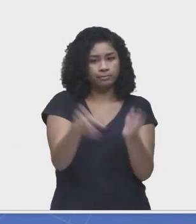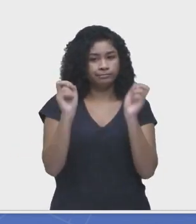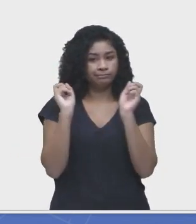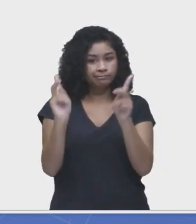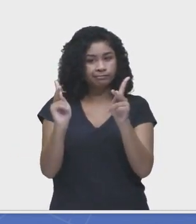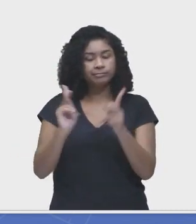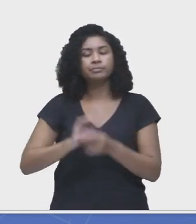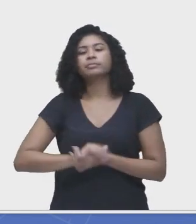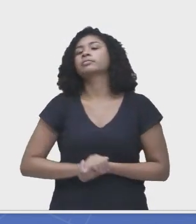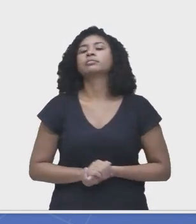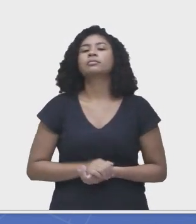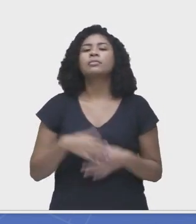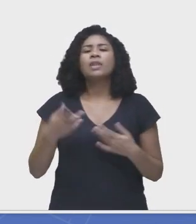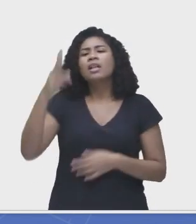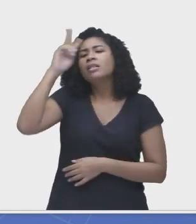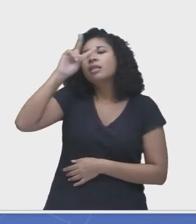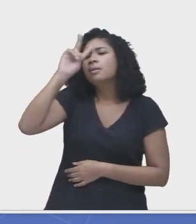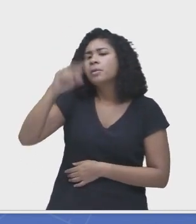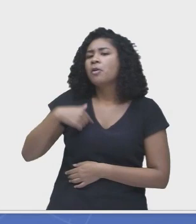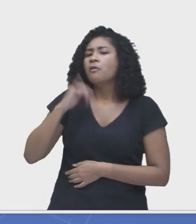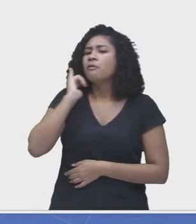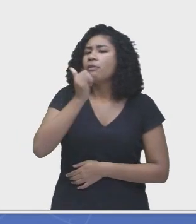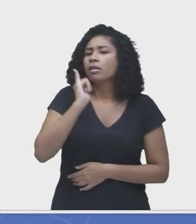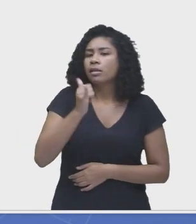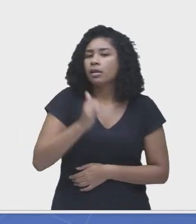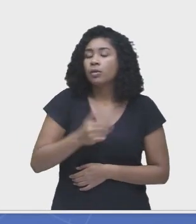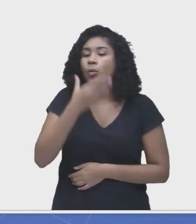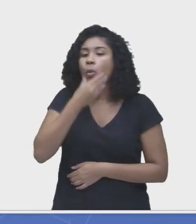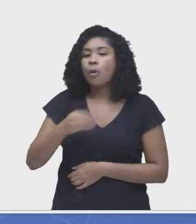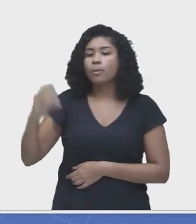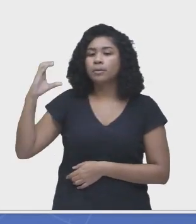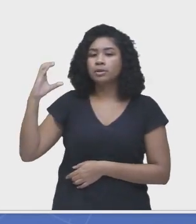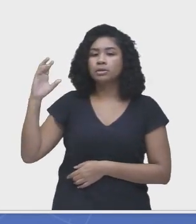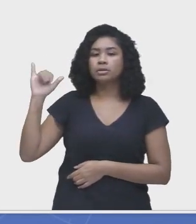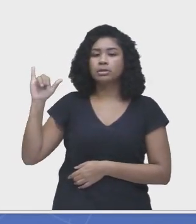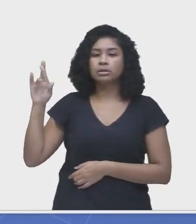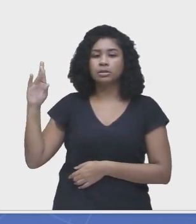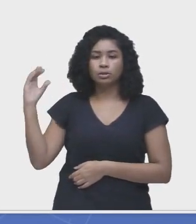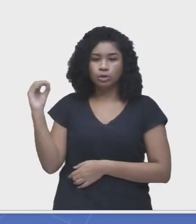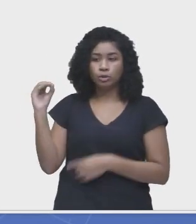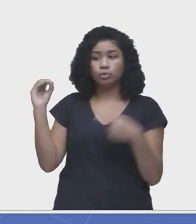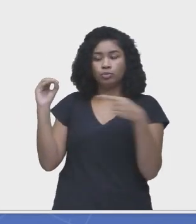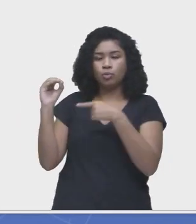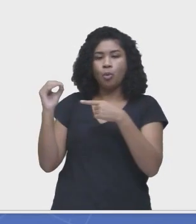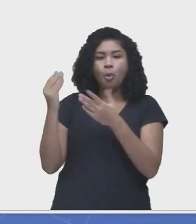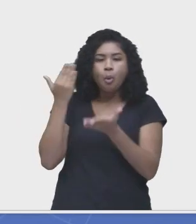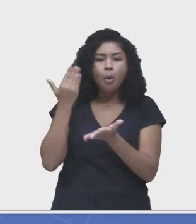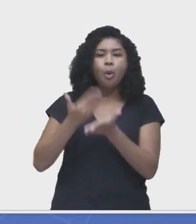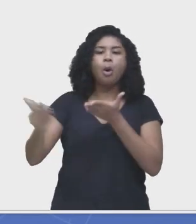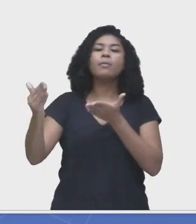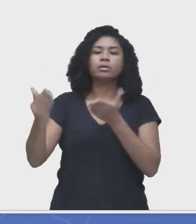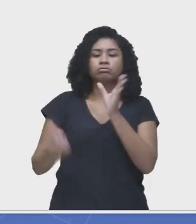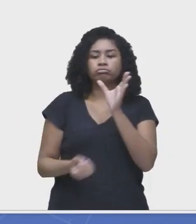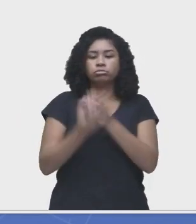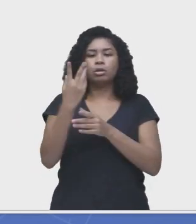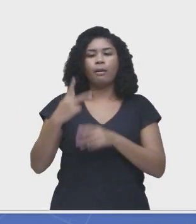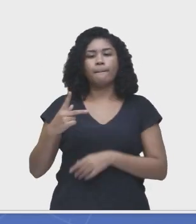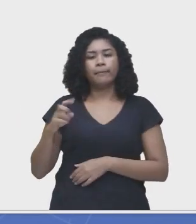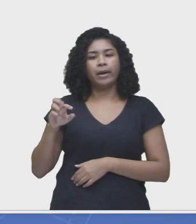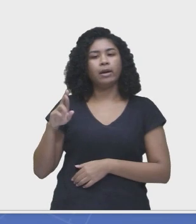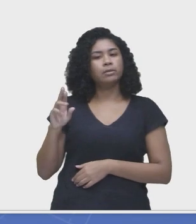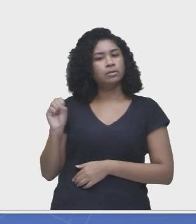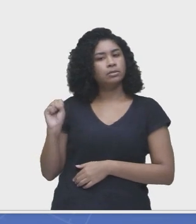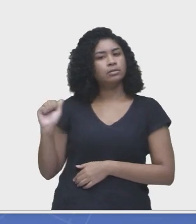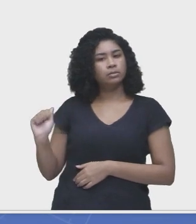inicia o Império Persa, mas é Dario I que vai trazer o esplendor a esse império. Vamos falar dele então? Olha só, o rei